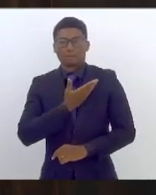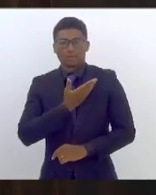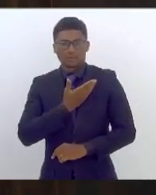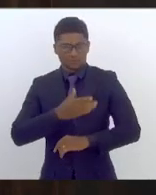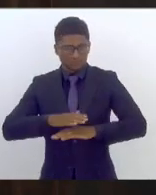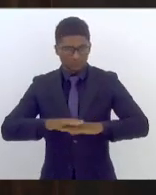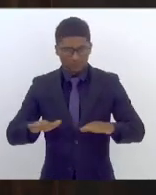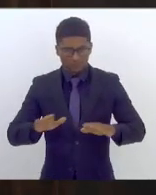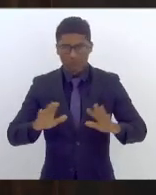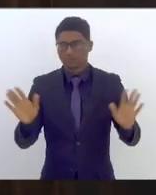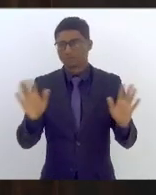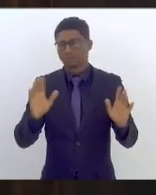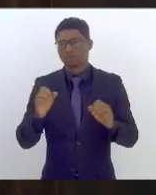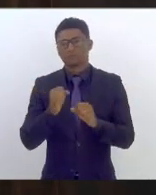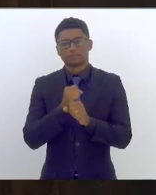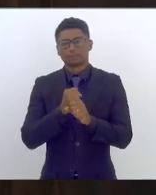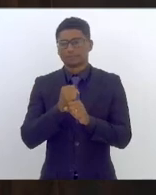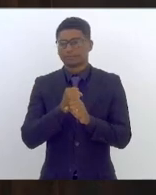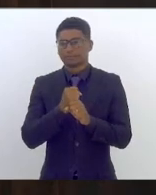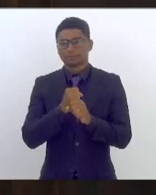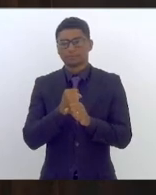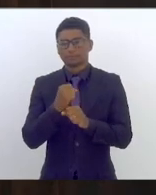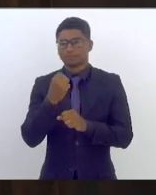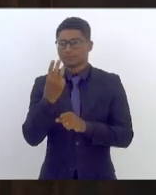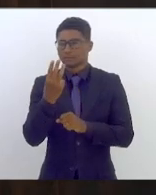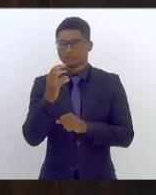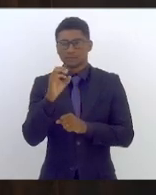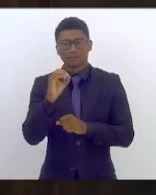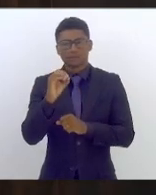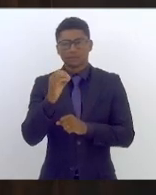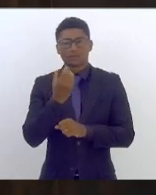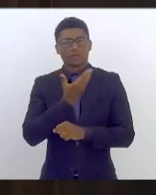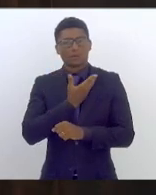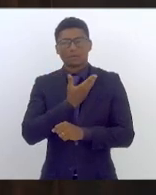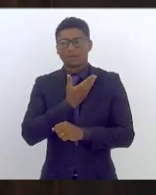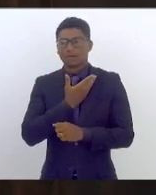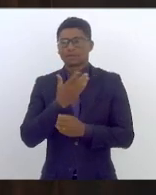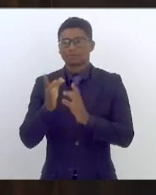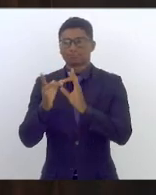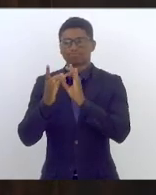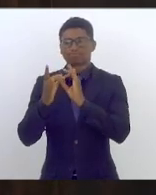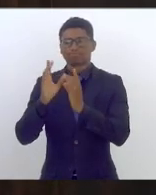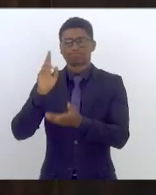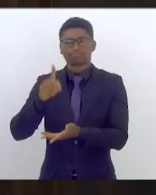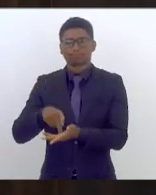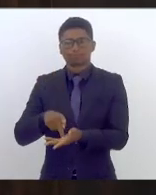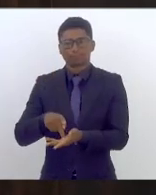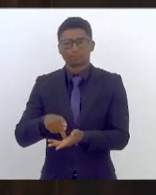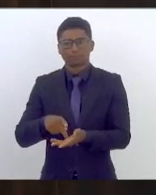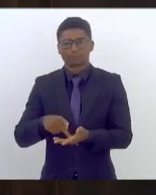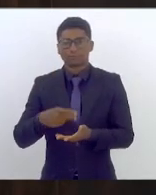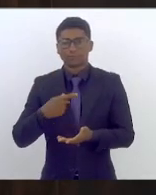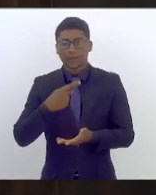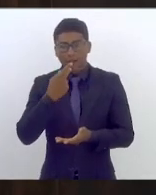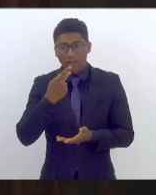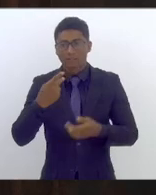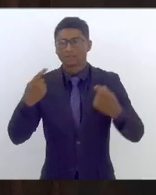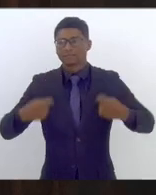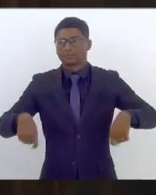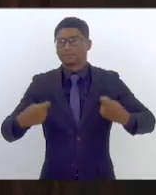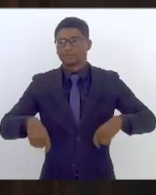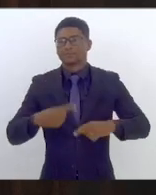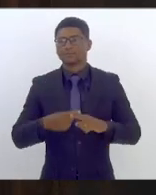uma amiga são 30 anos de profunda amizade eu tinha que falar porque eu gosto